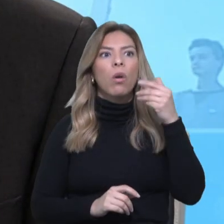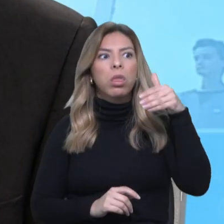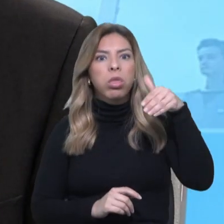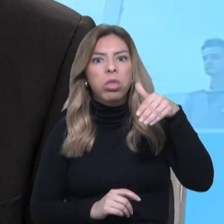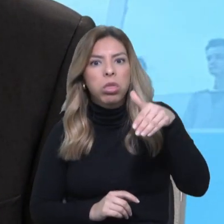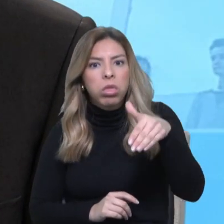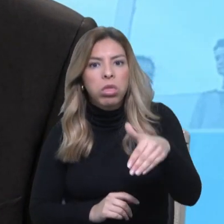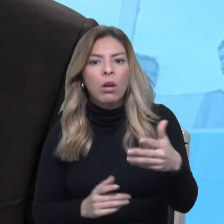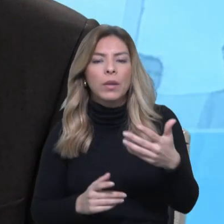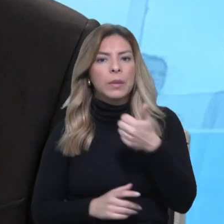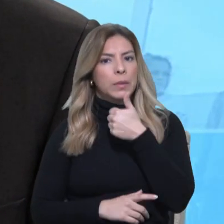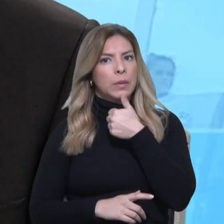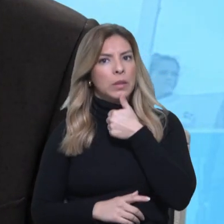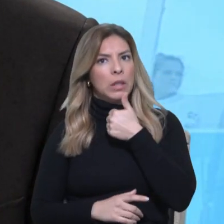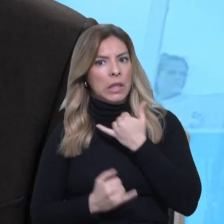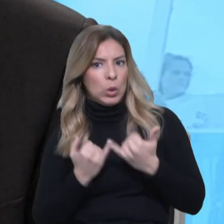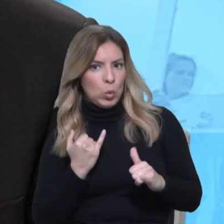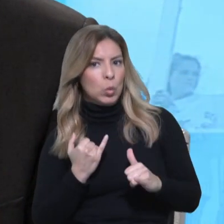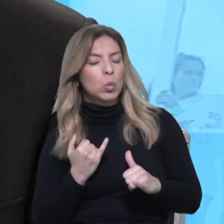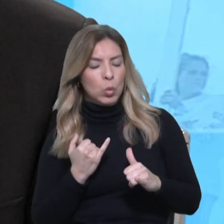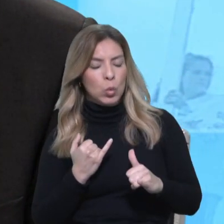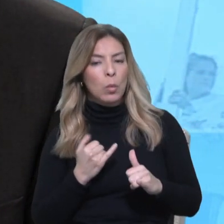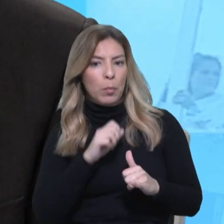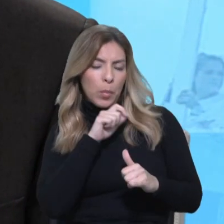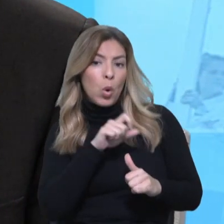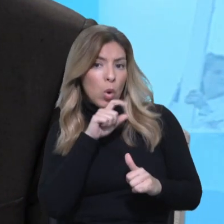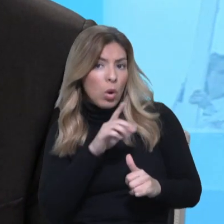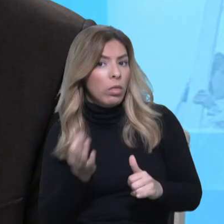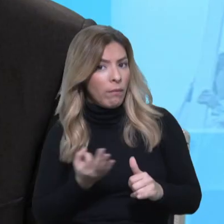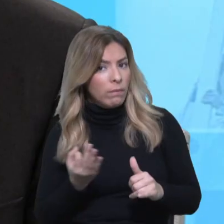periferia, corre o risco de se tornar